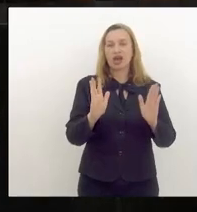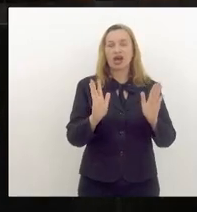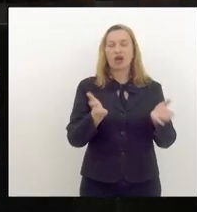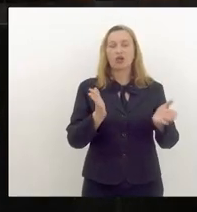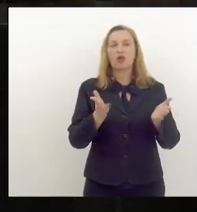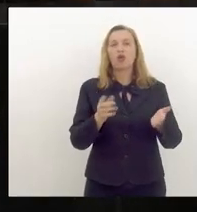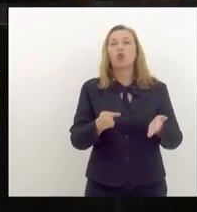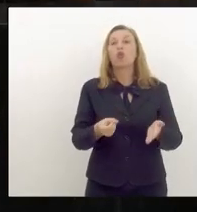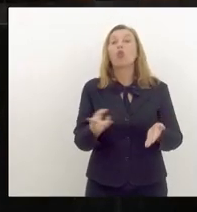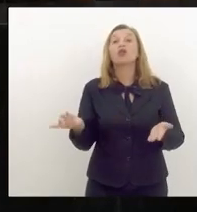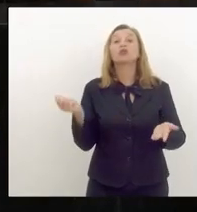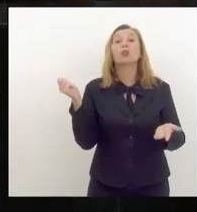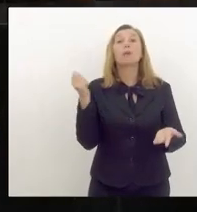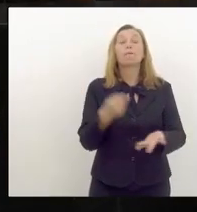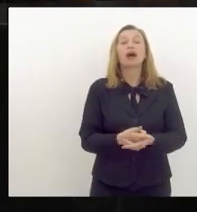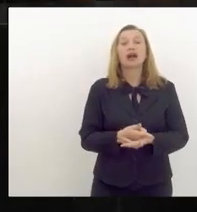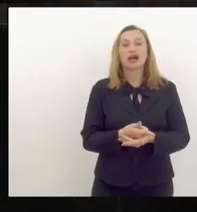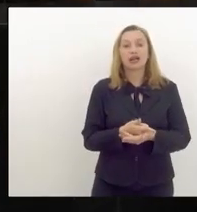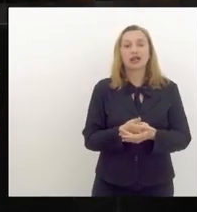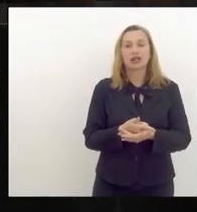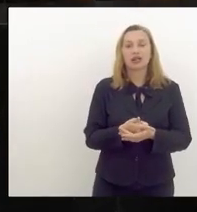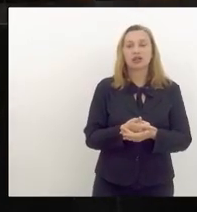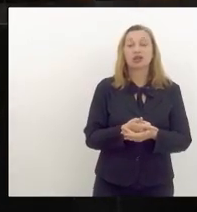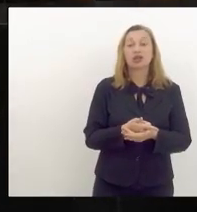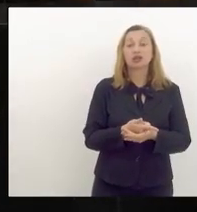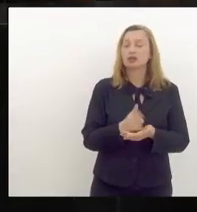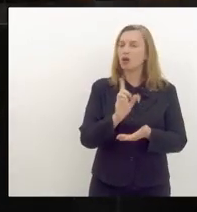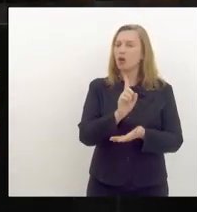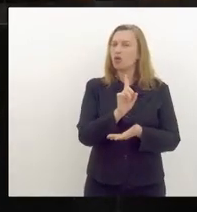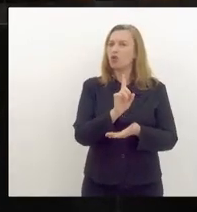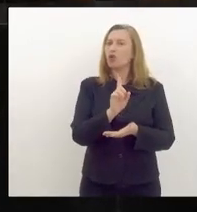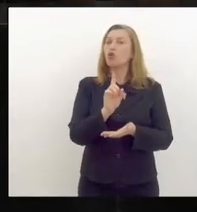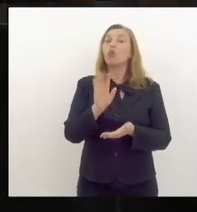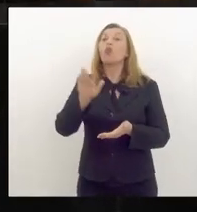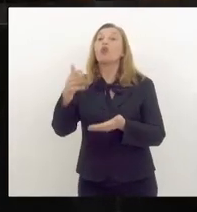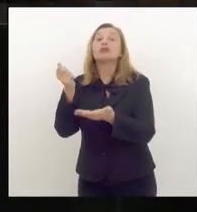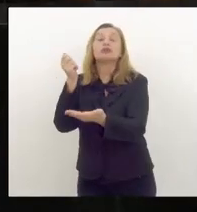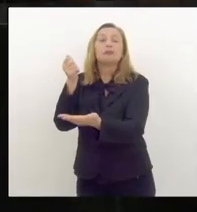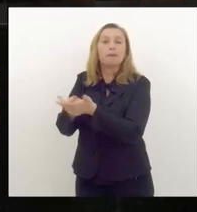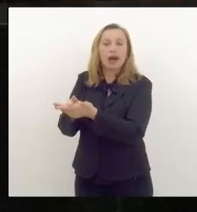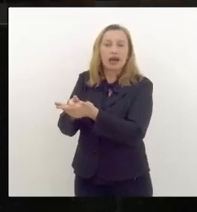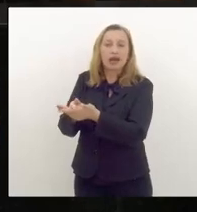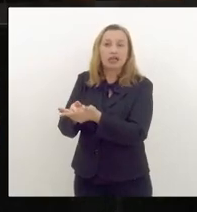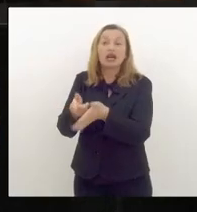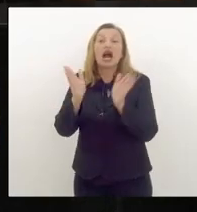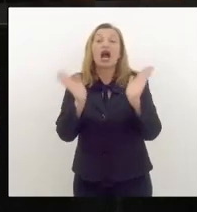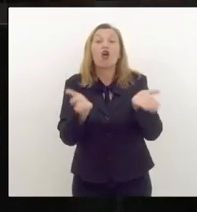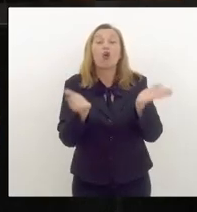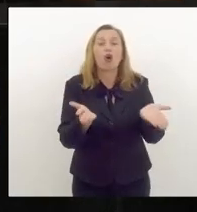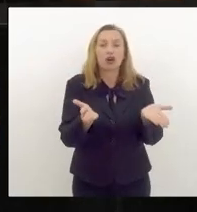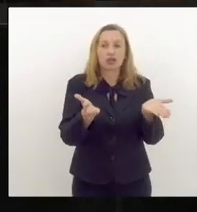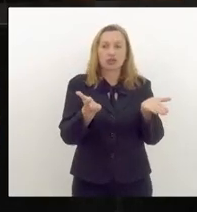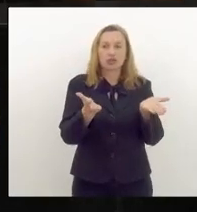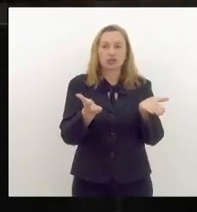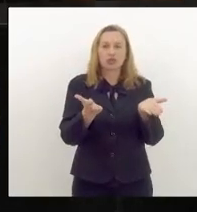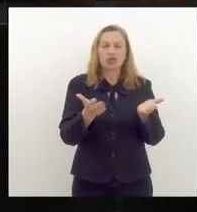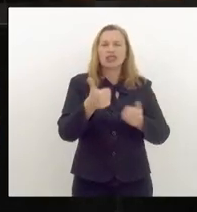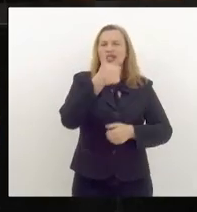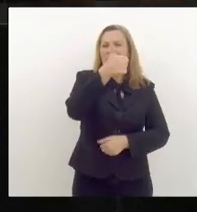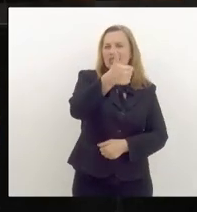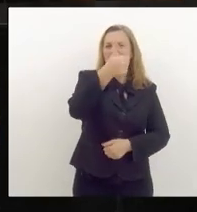quanto se pagaria quanto se pagaria Não tanto quanto se paga com índice atual seria